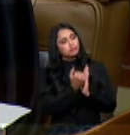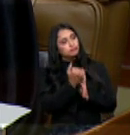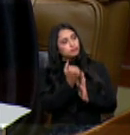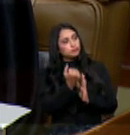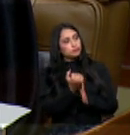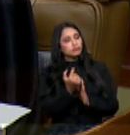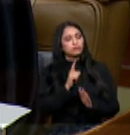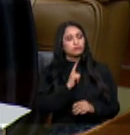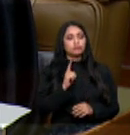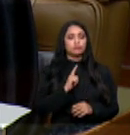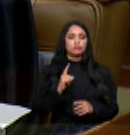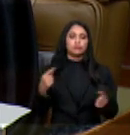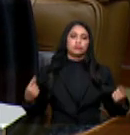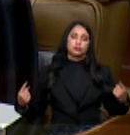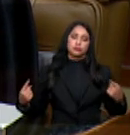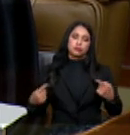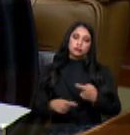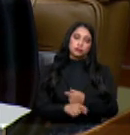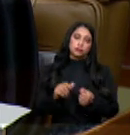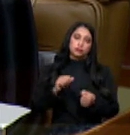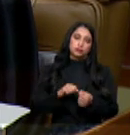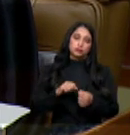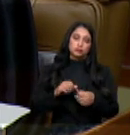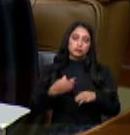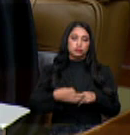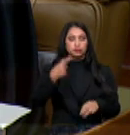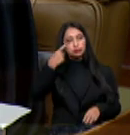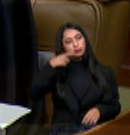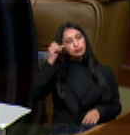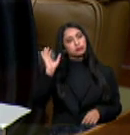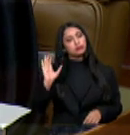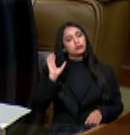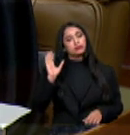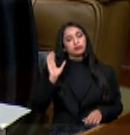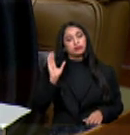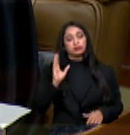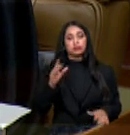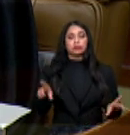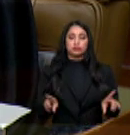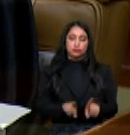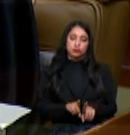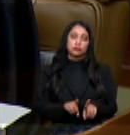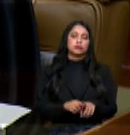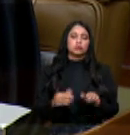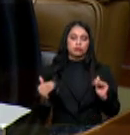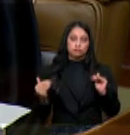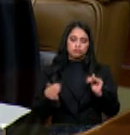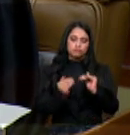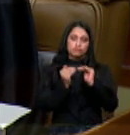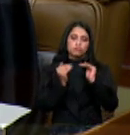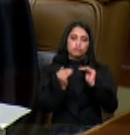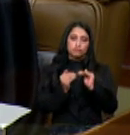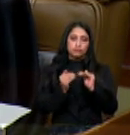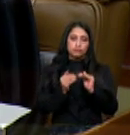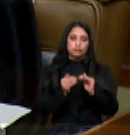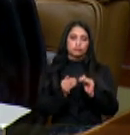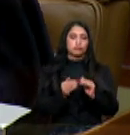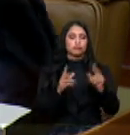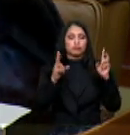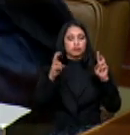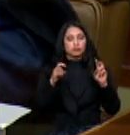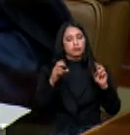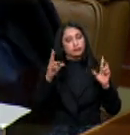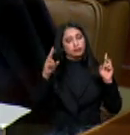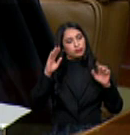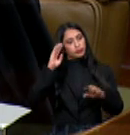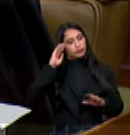da divergência suscitada pela eminente ministra Rosa Weber, também entendo que, quanto ao mérito, o julgamento deva